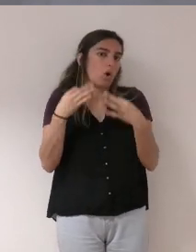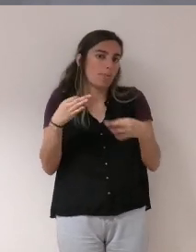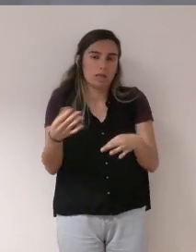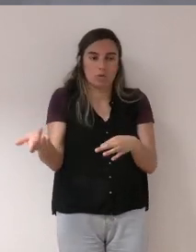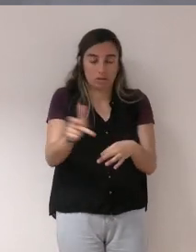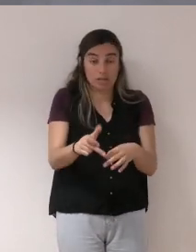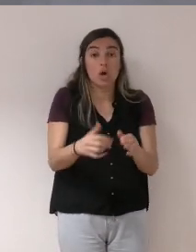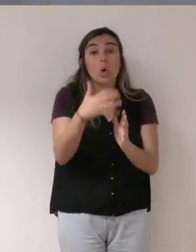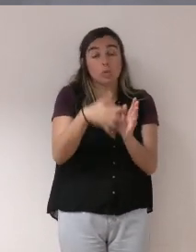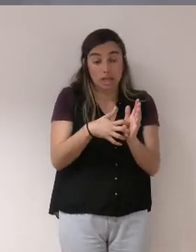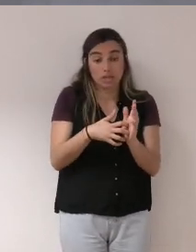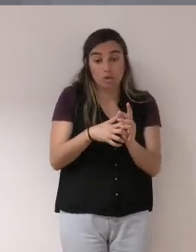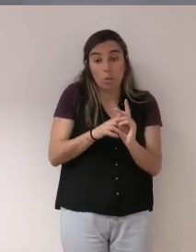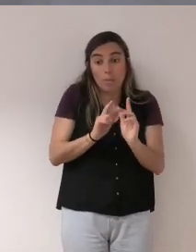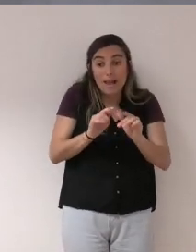ponto de partida